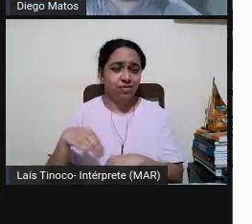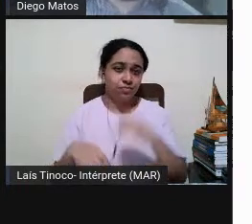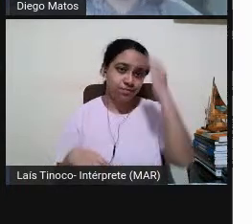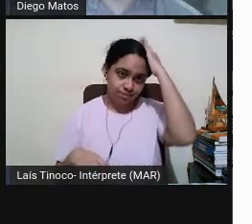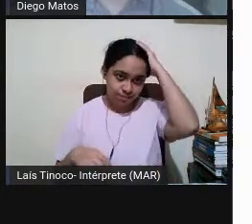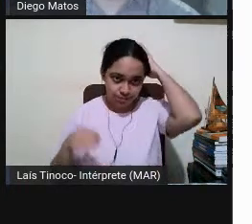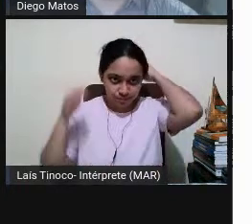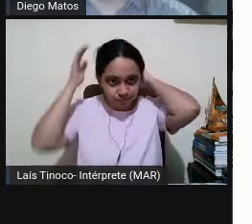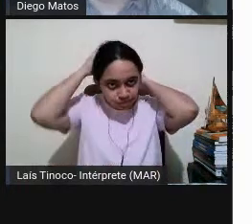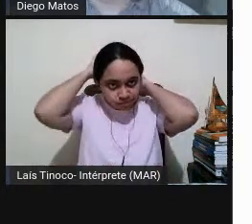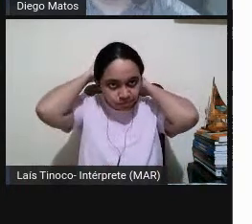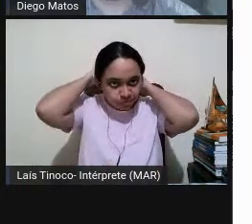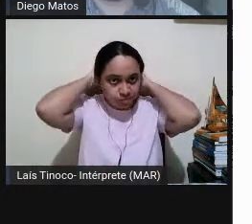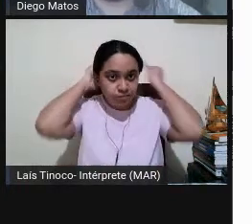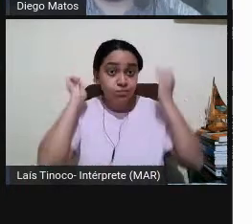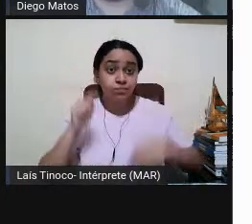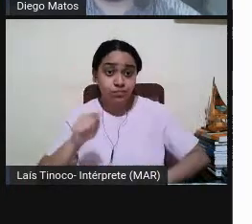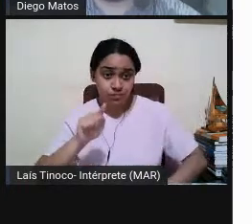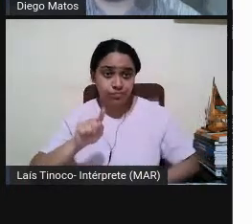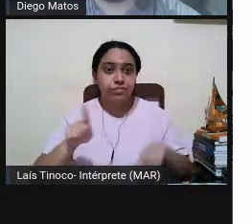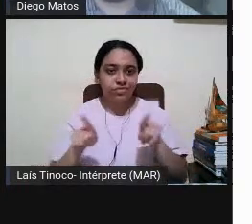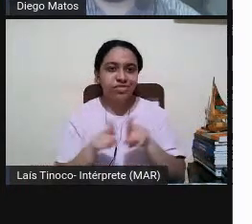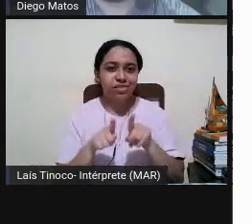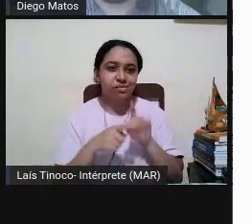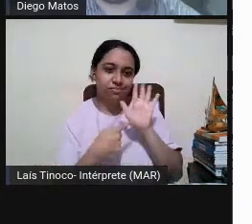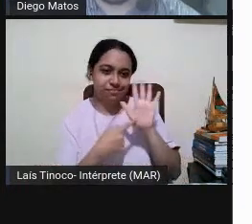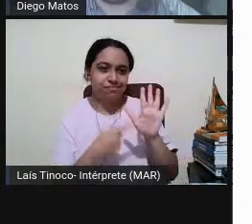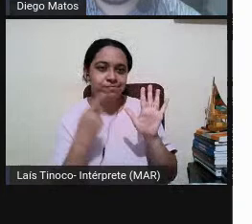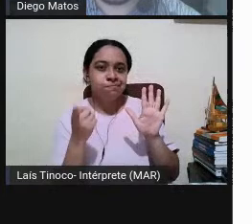mostrar para vocês eu tenho